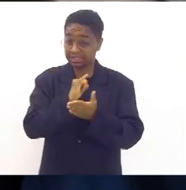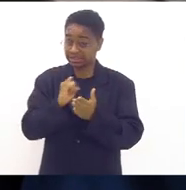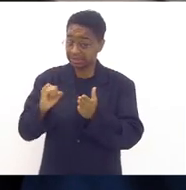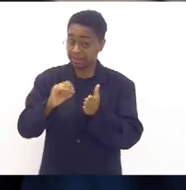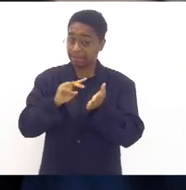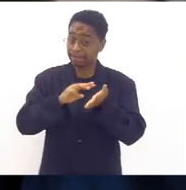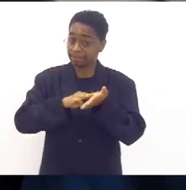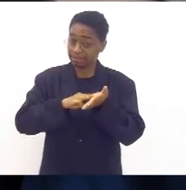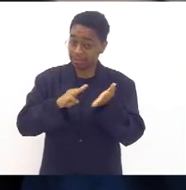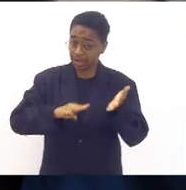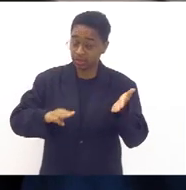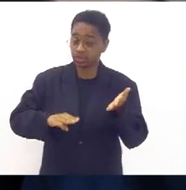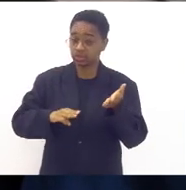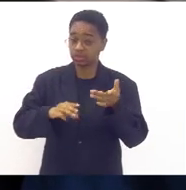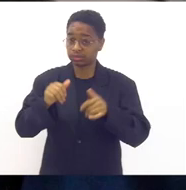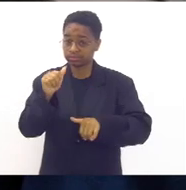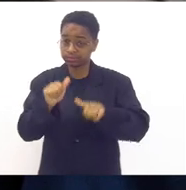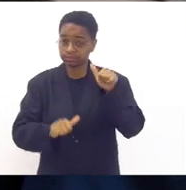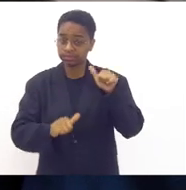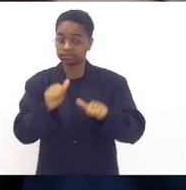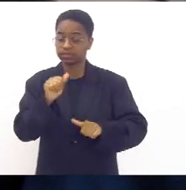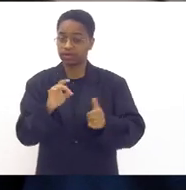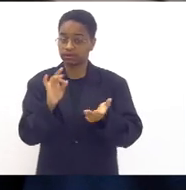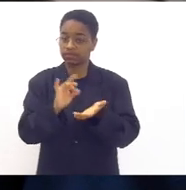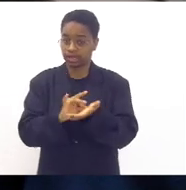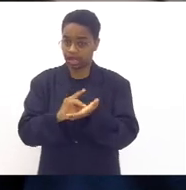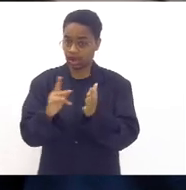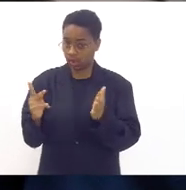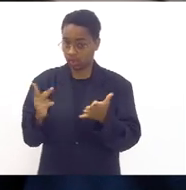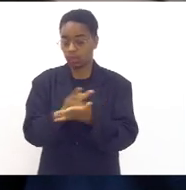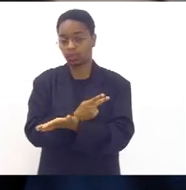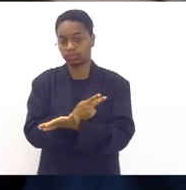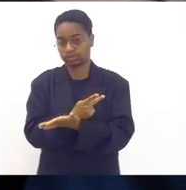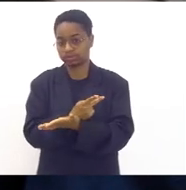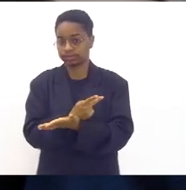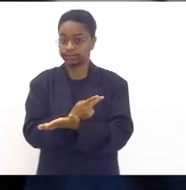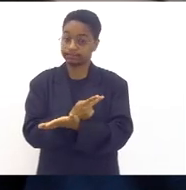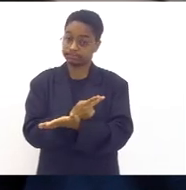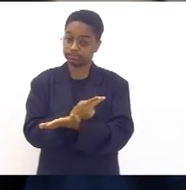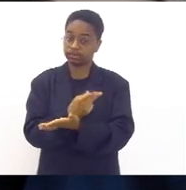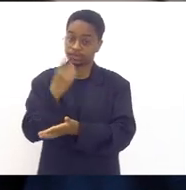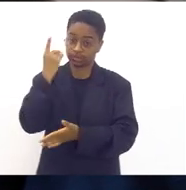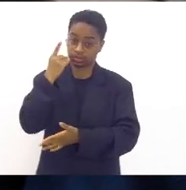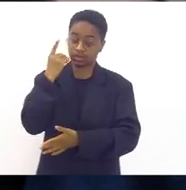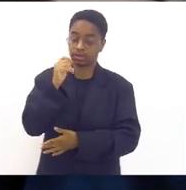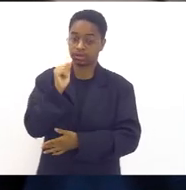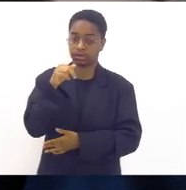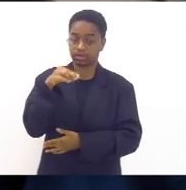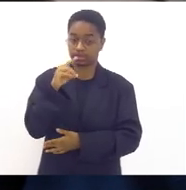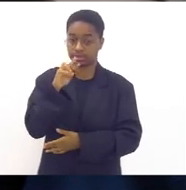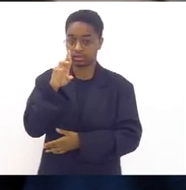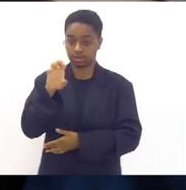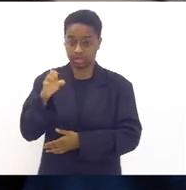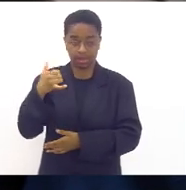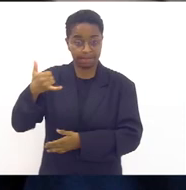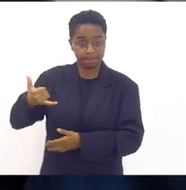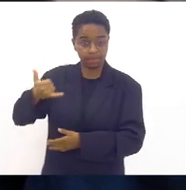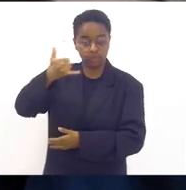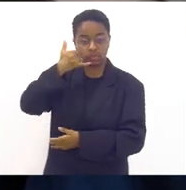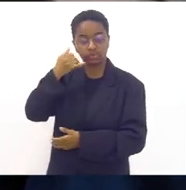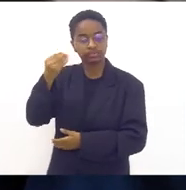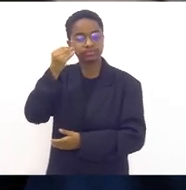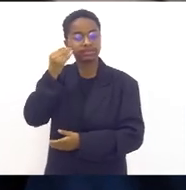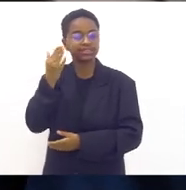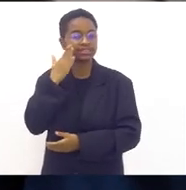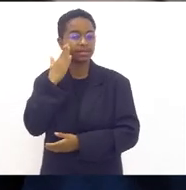metodologia revisional for implantada, o deputado André chegou até a me telefonar para saber mais ou menos